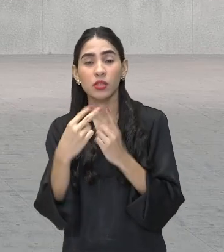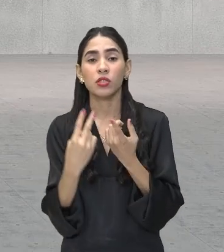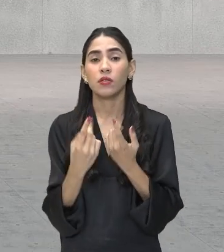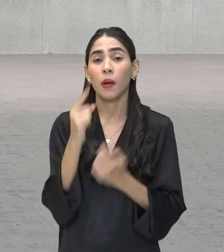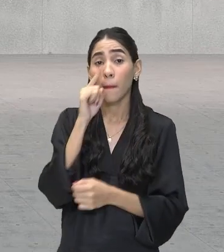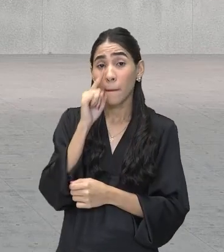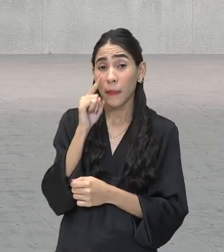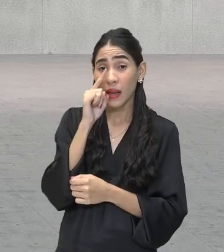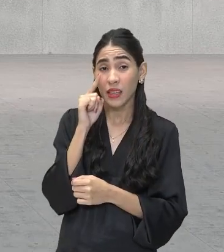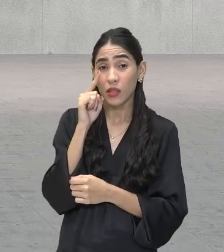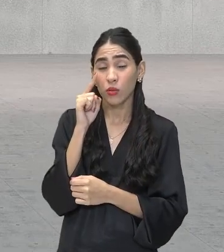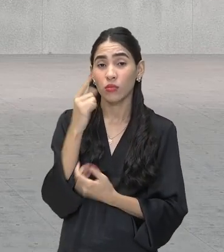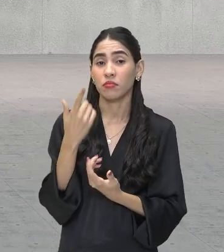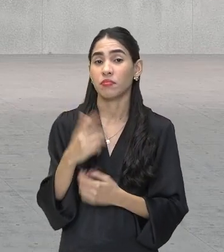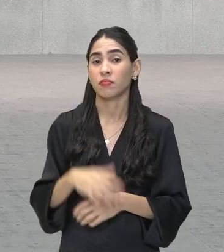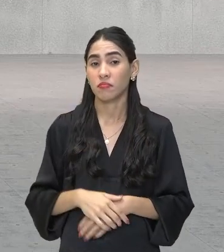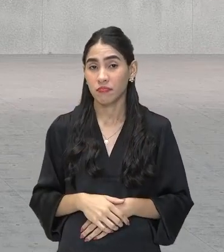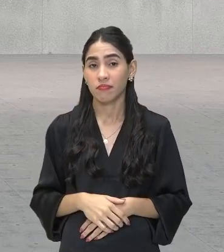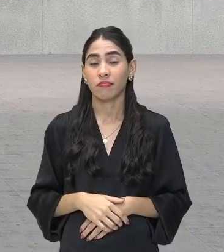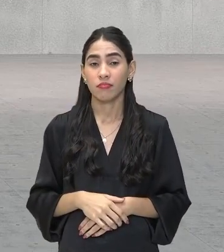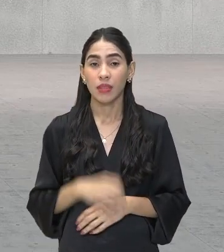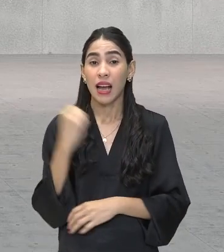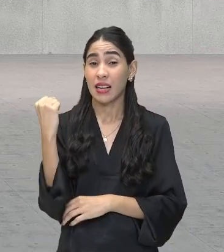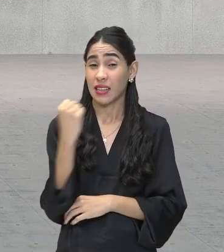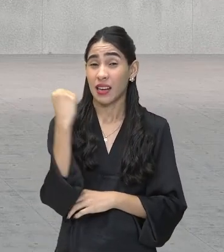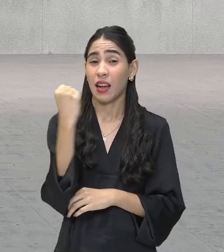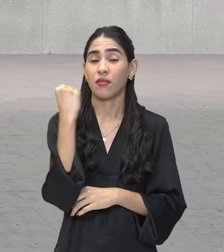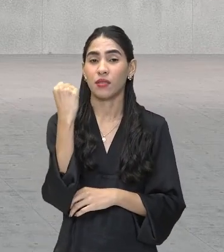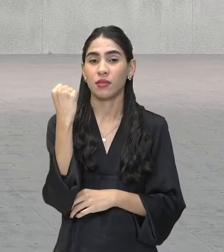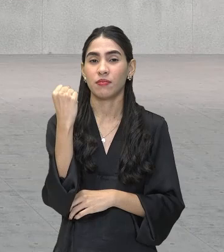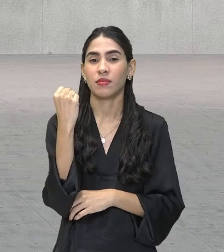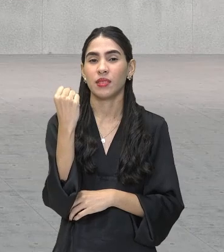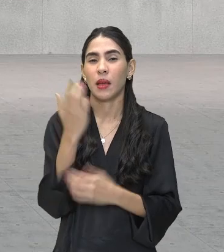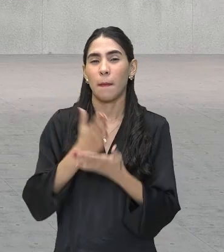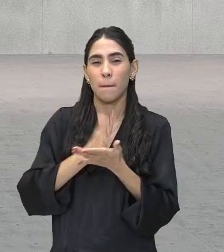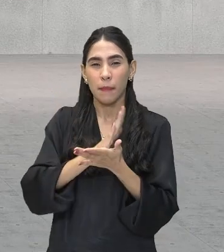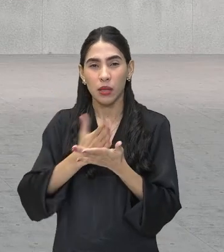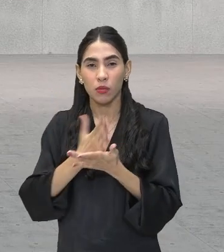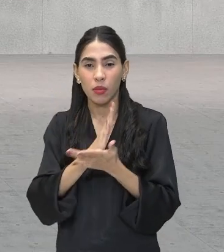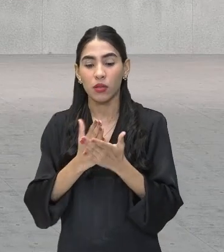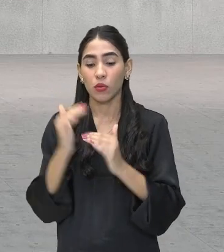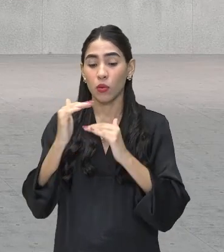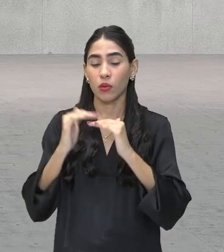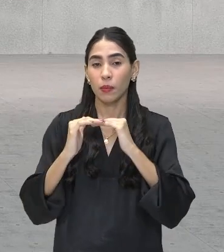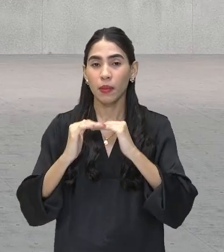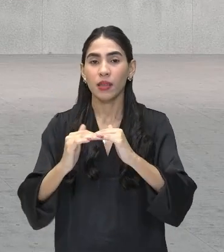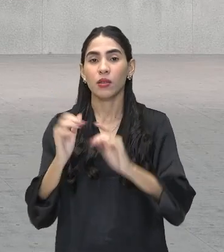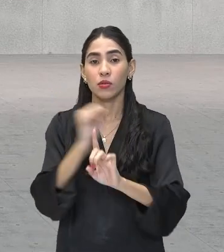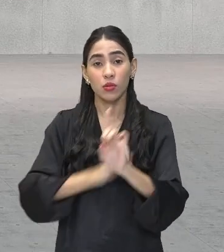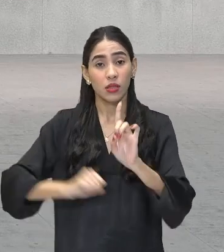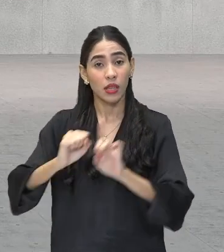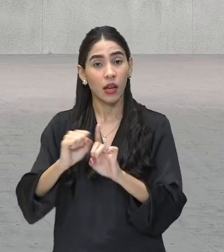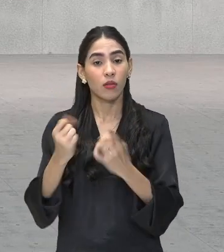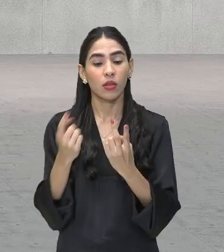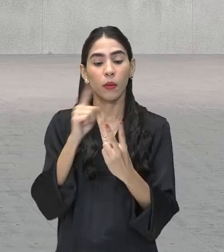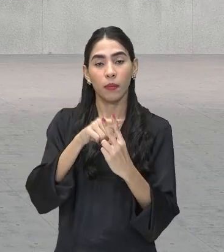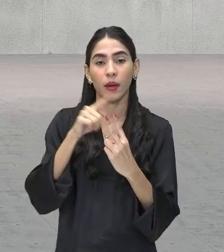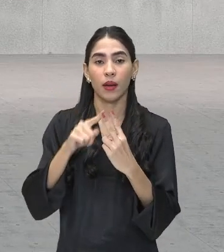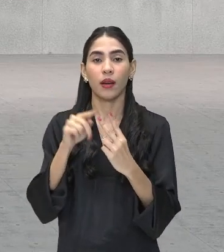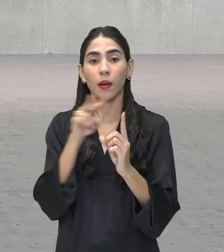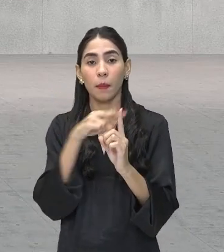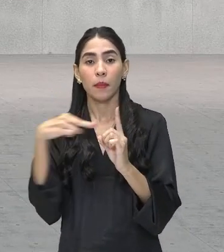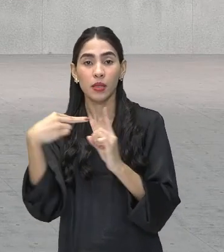perigo iminente, como algo perturbador da ordem social. Então, são duas visões, né,